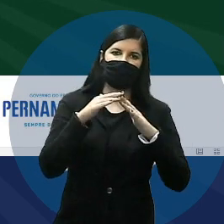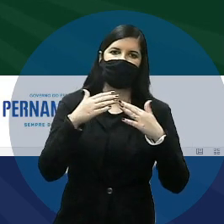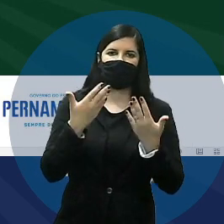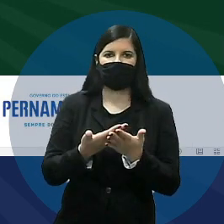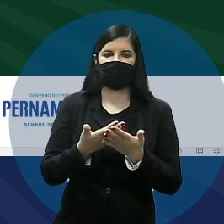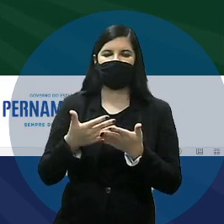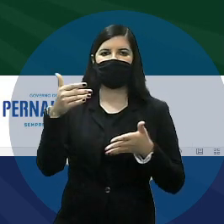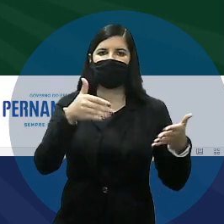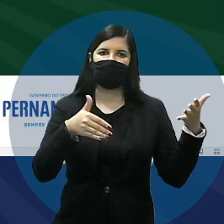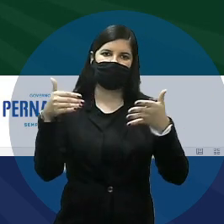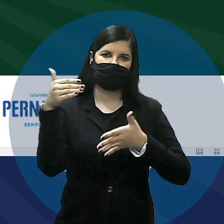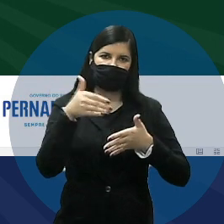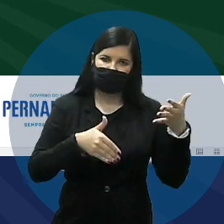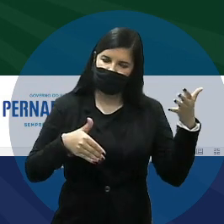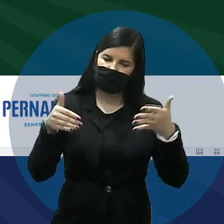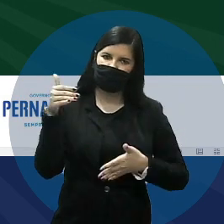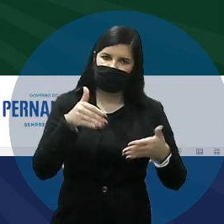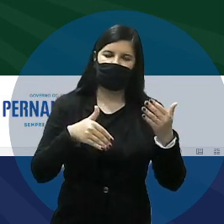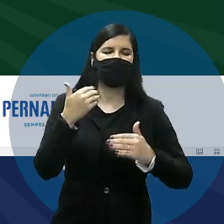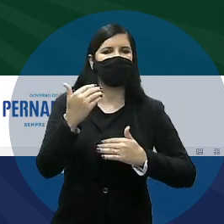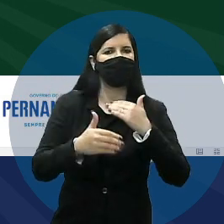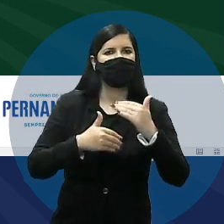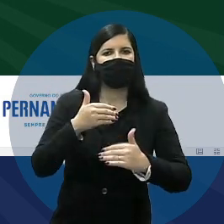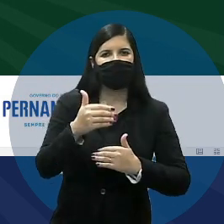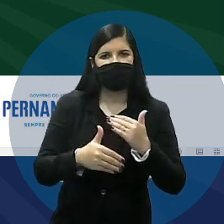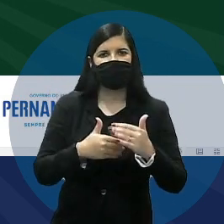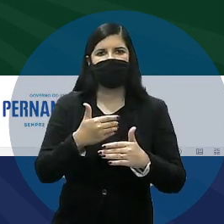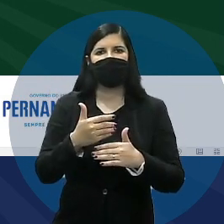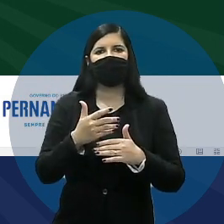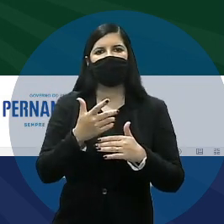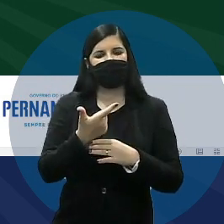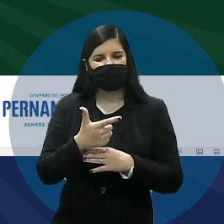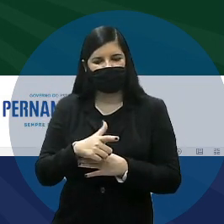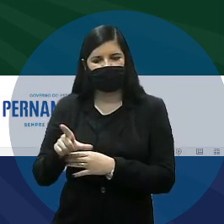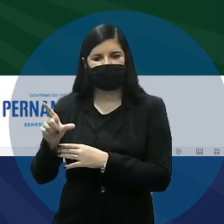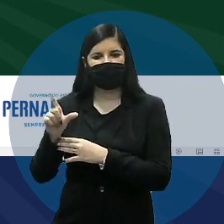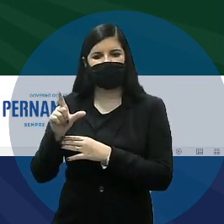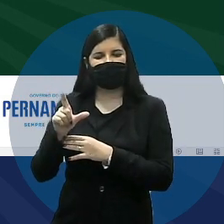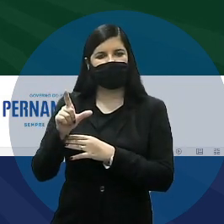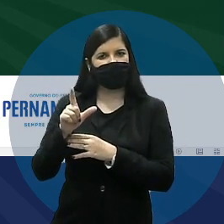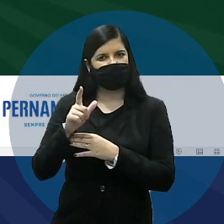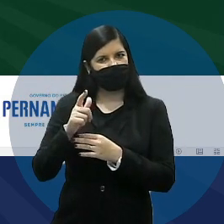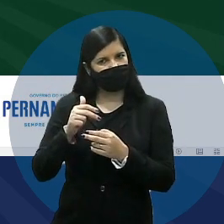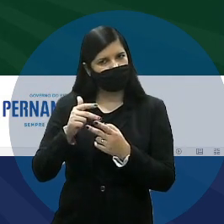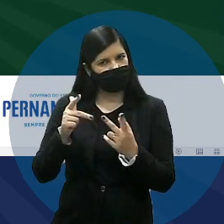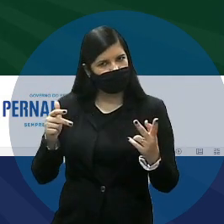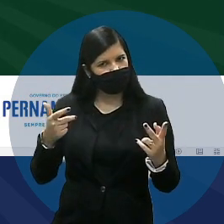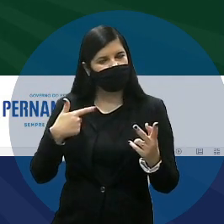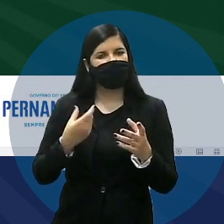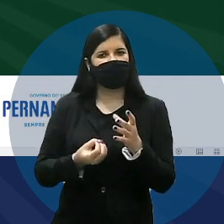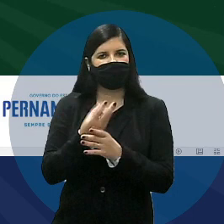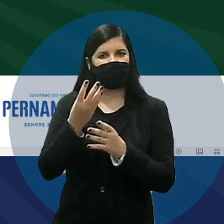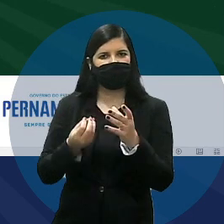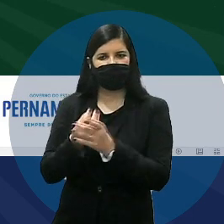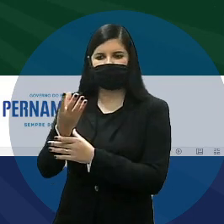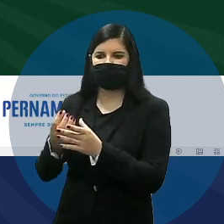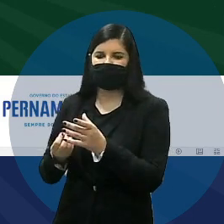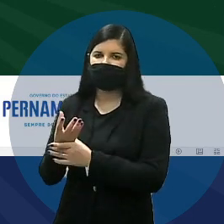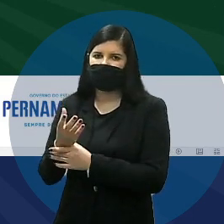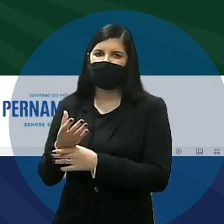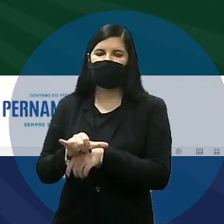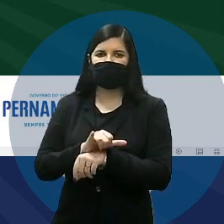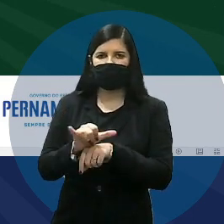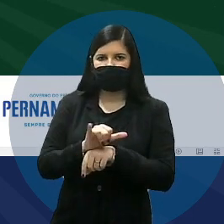participando ativamente e desenvolvendo pequenos outros núcleos criativos dentro da escola,